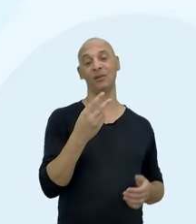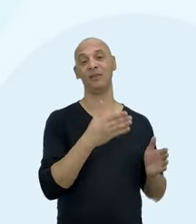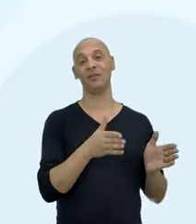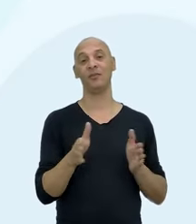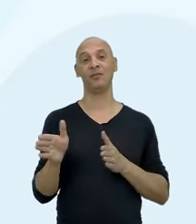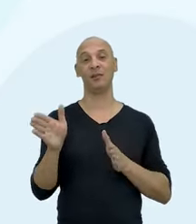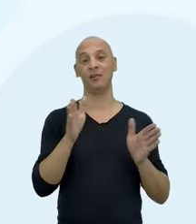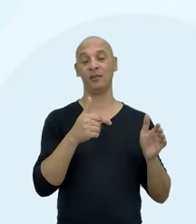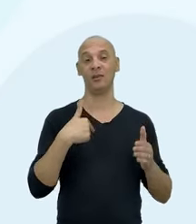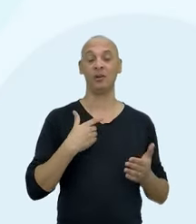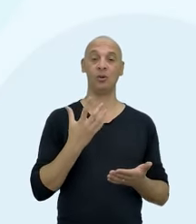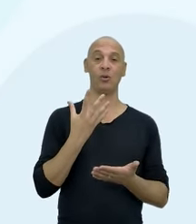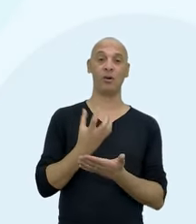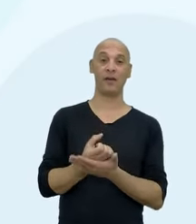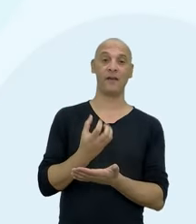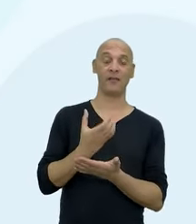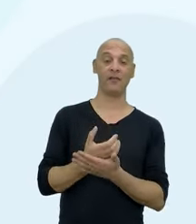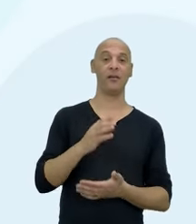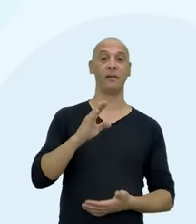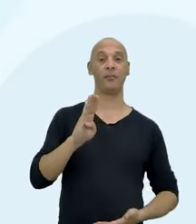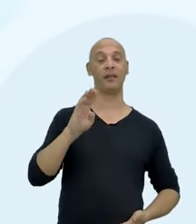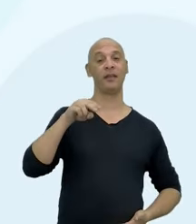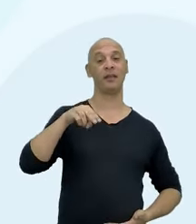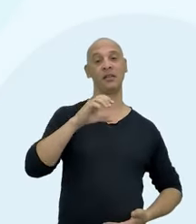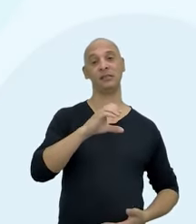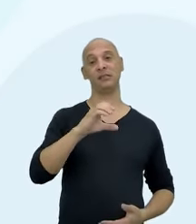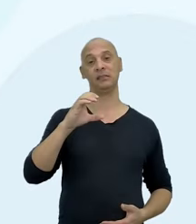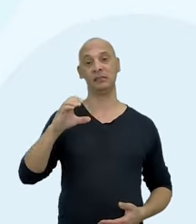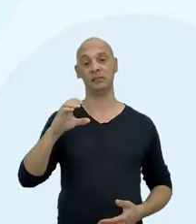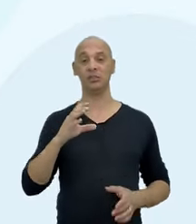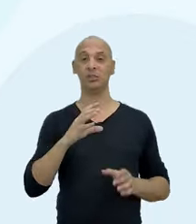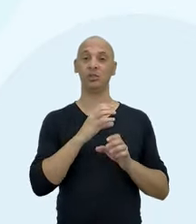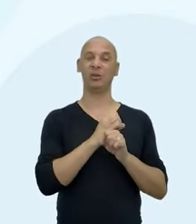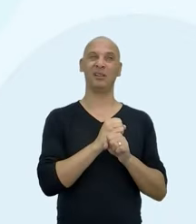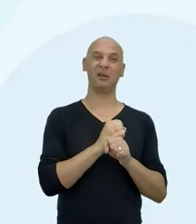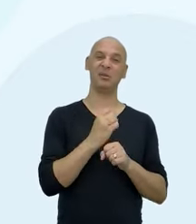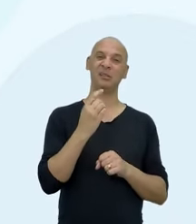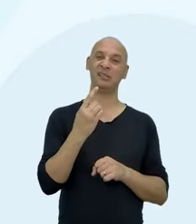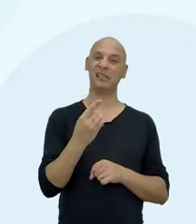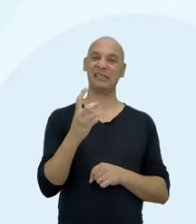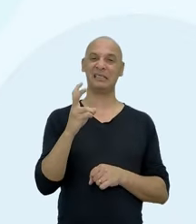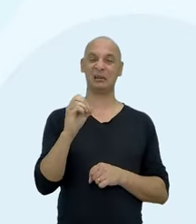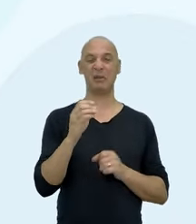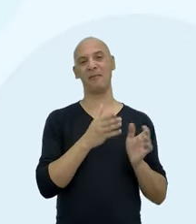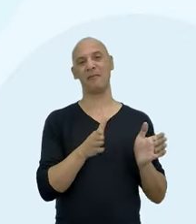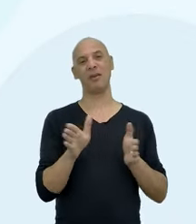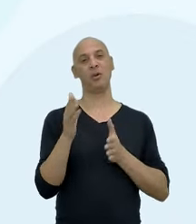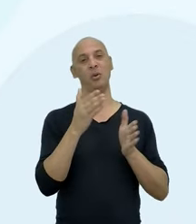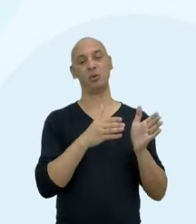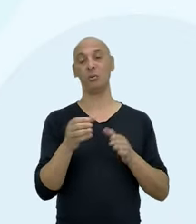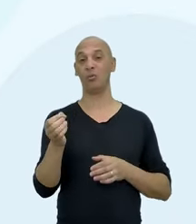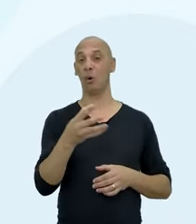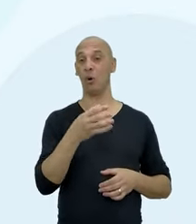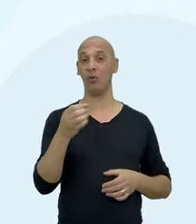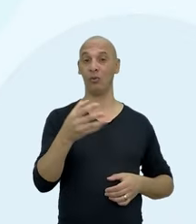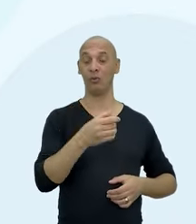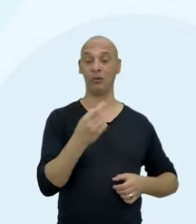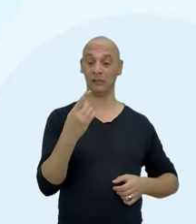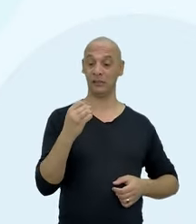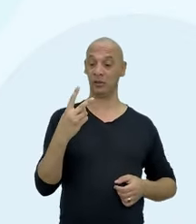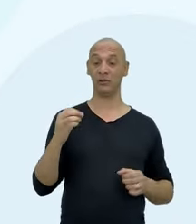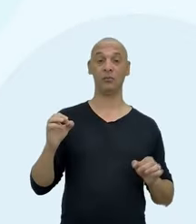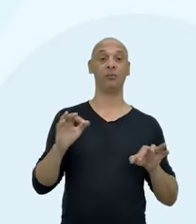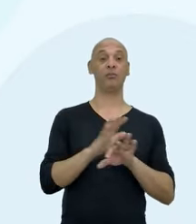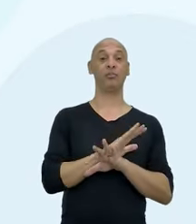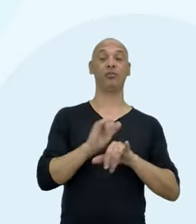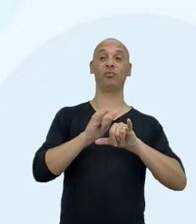estou gravando da bncc mais cento pelo acho que vou chegar em 150 vídeos 102 Estão